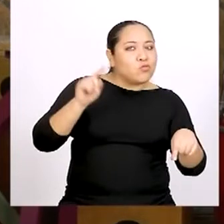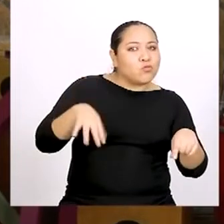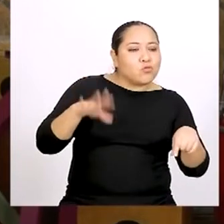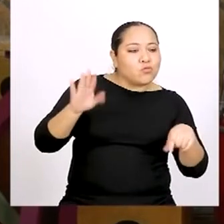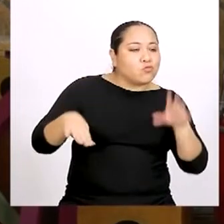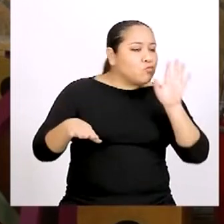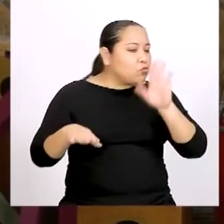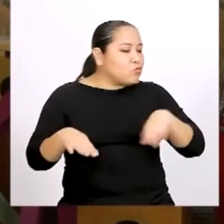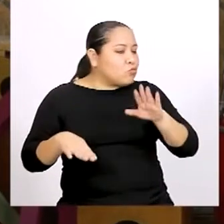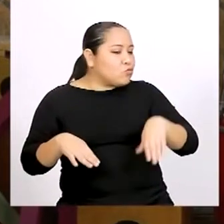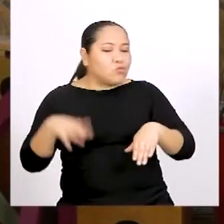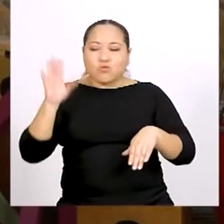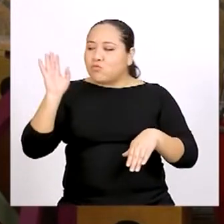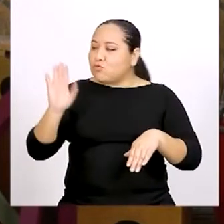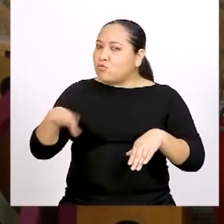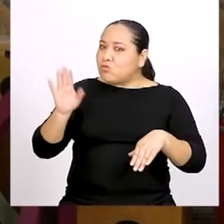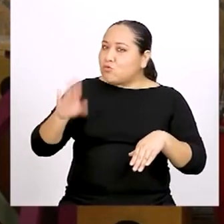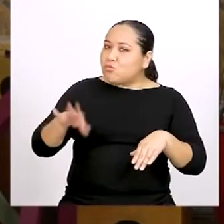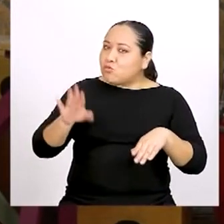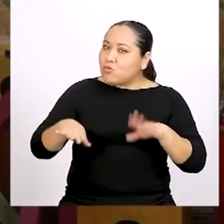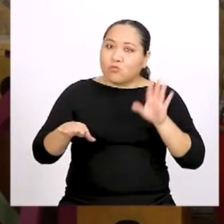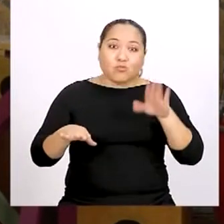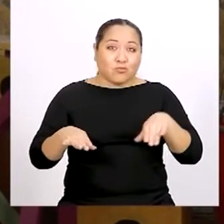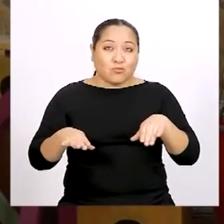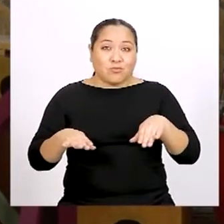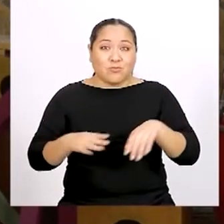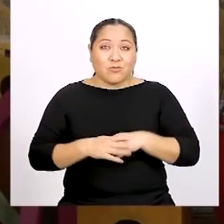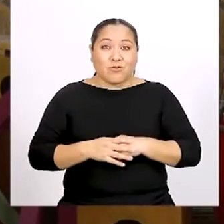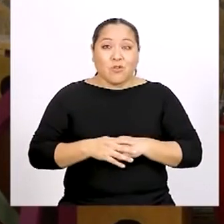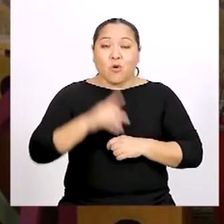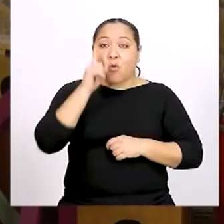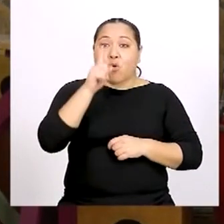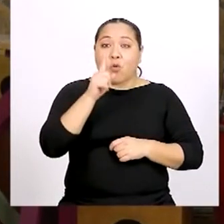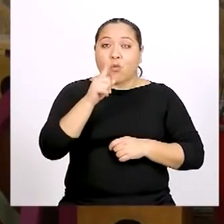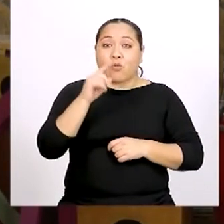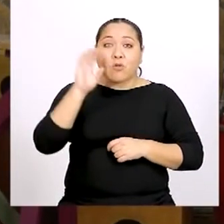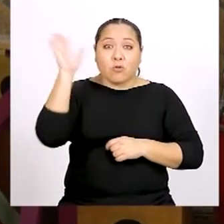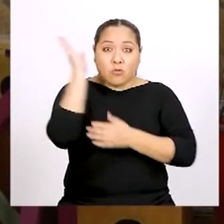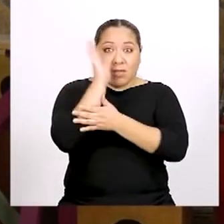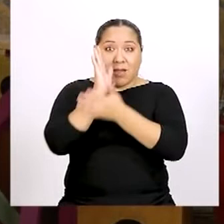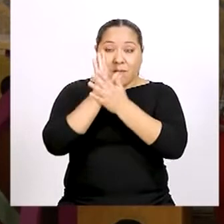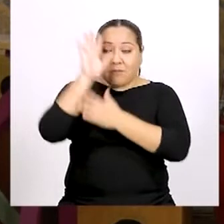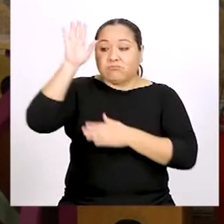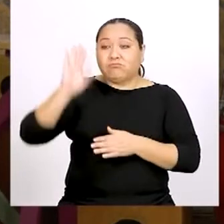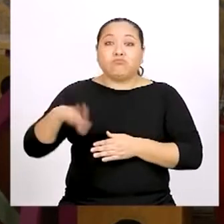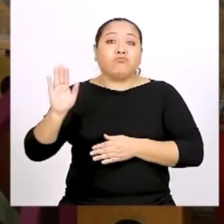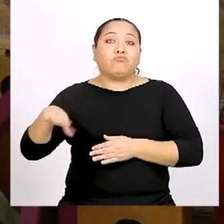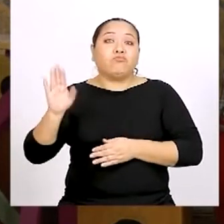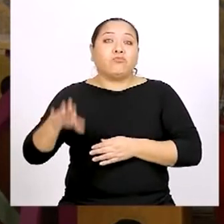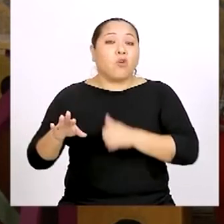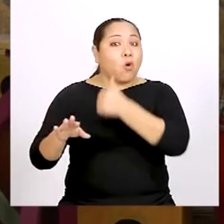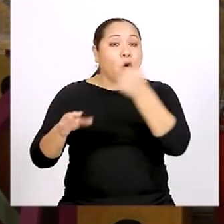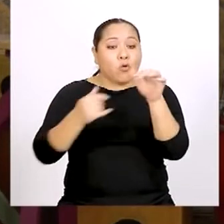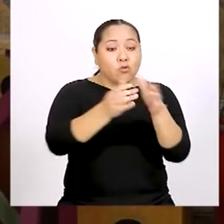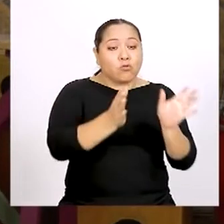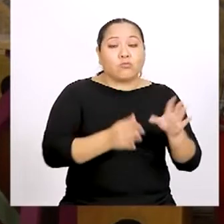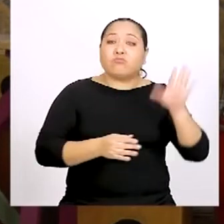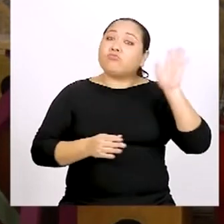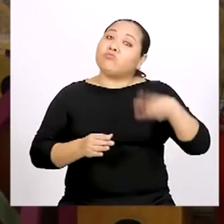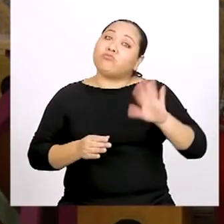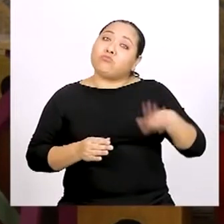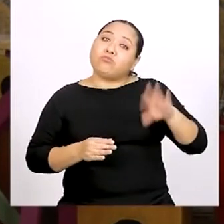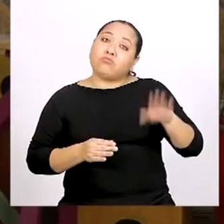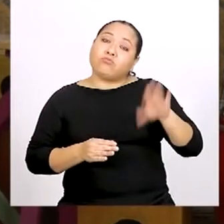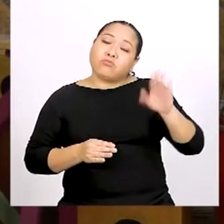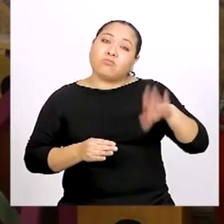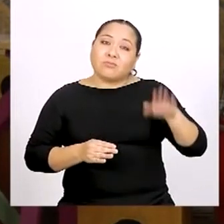Tum, tum, tum, tum, tum, tum, tum, tum. Un tambor con esta mano. Tum, tum, tum. Y otro tambor con